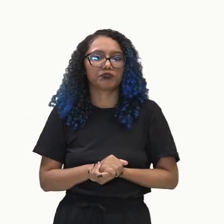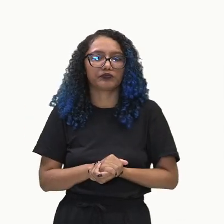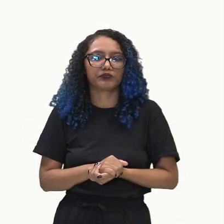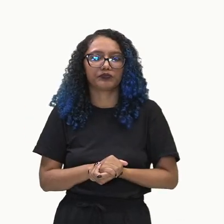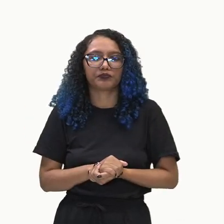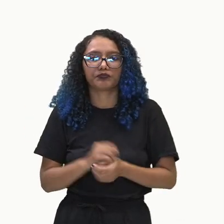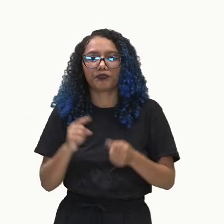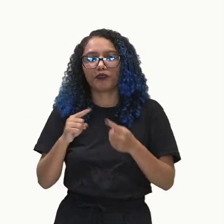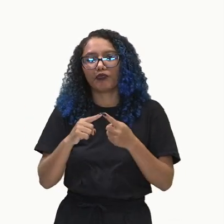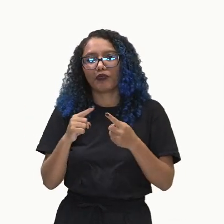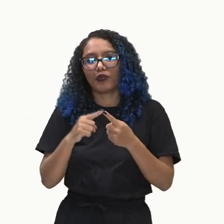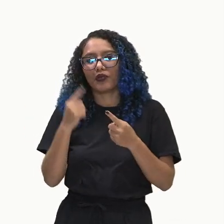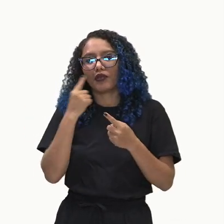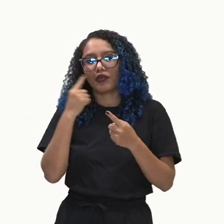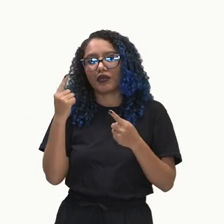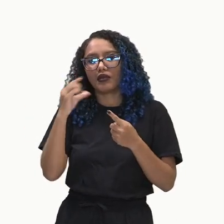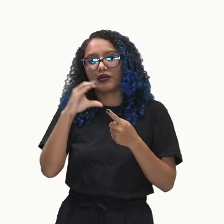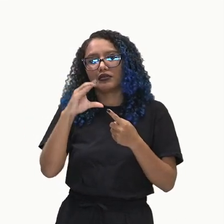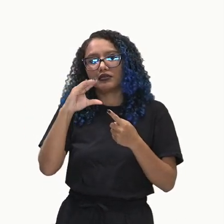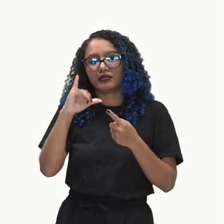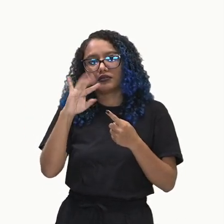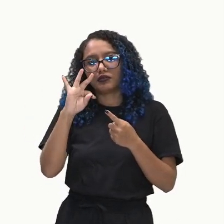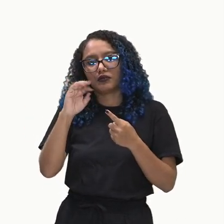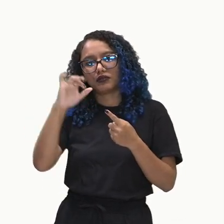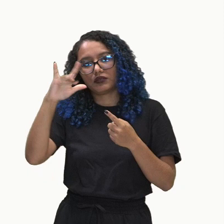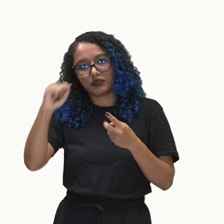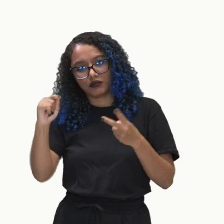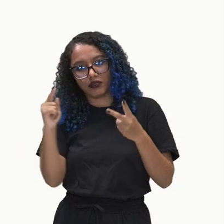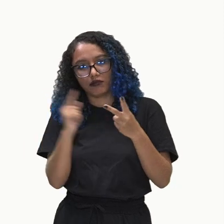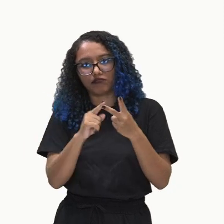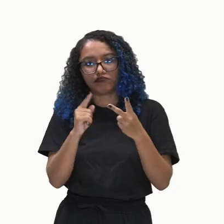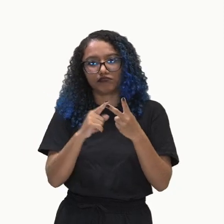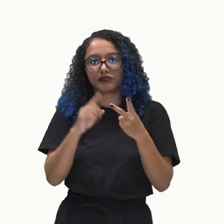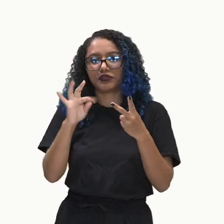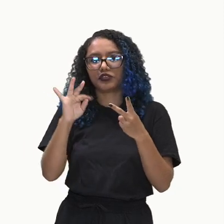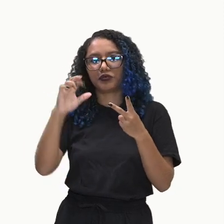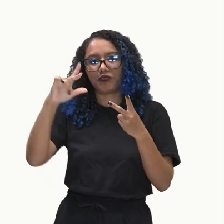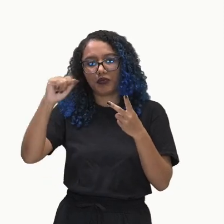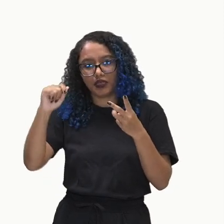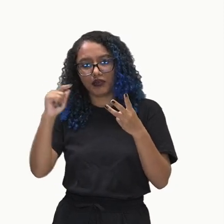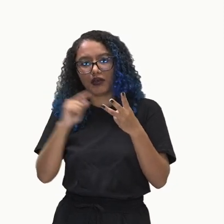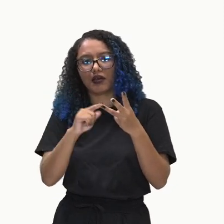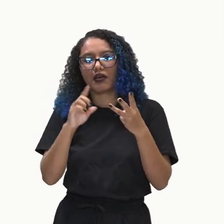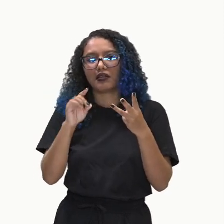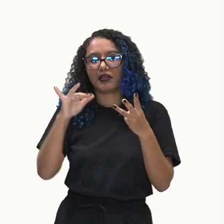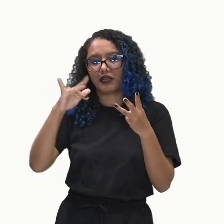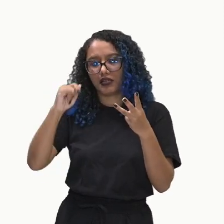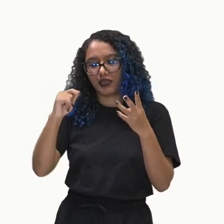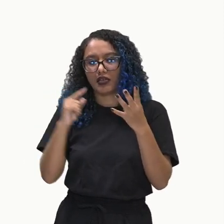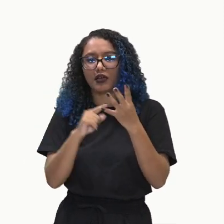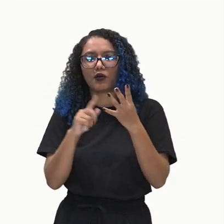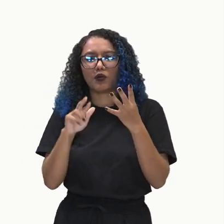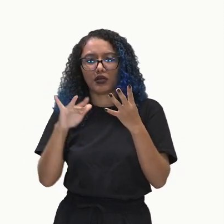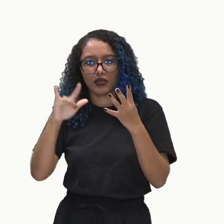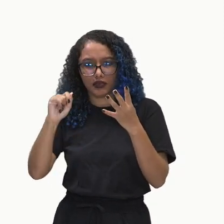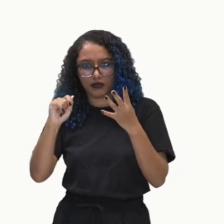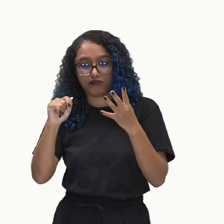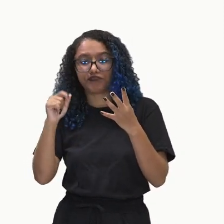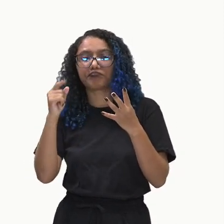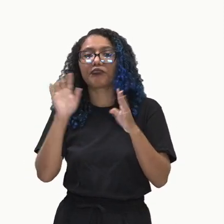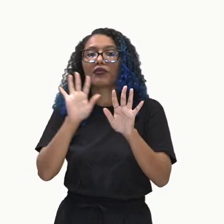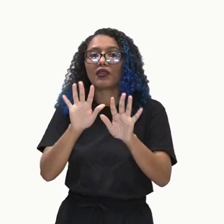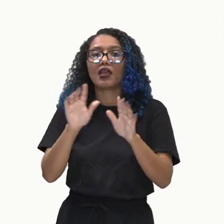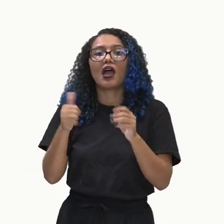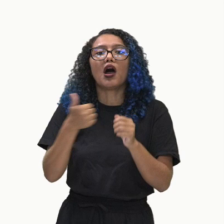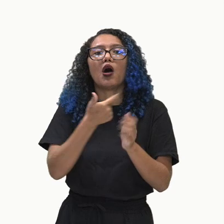a citosina, a timina, a guanina e a adenina. A uracila é uma